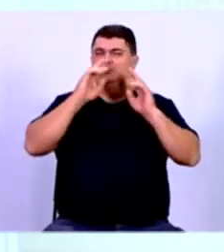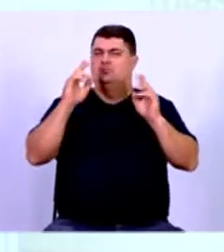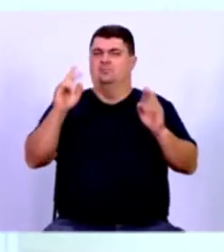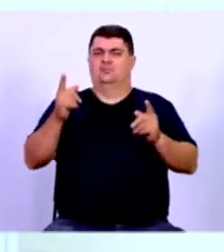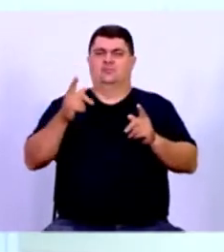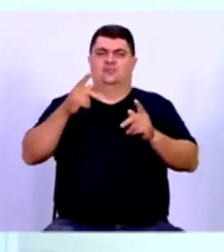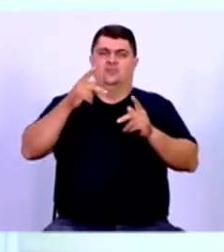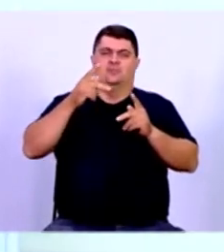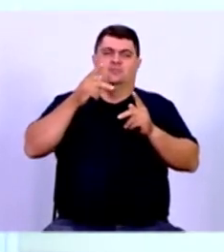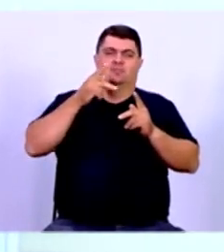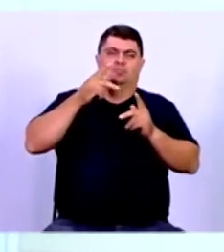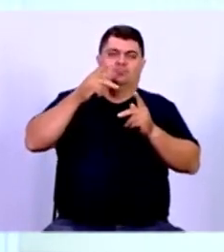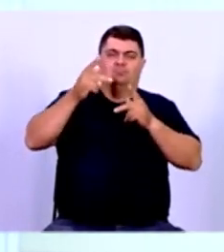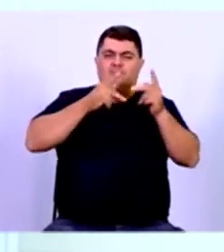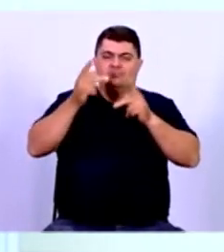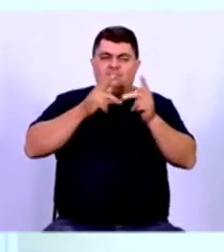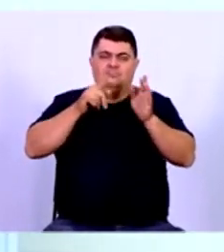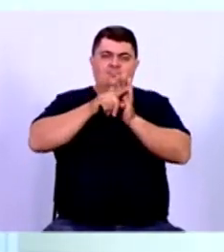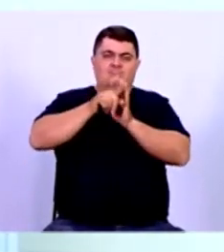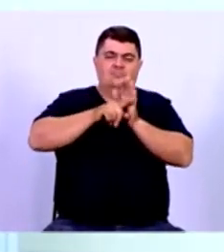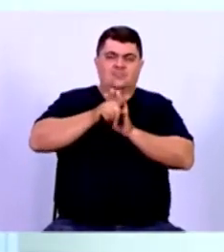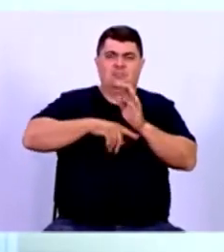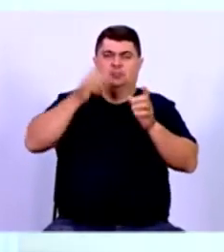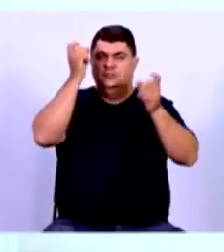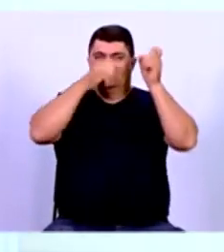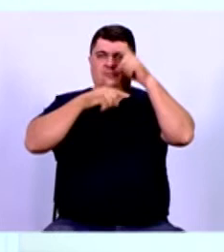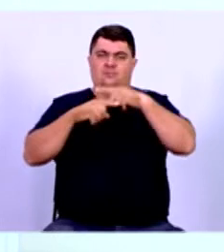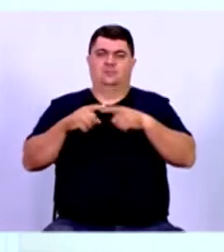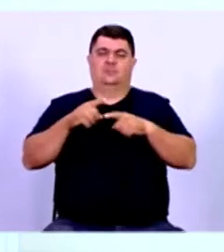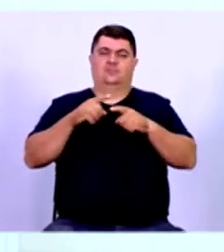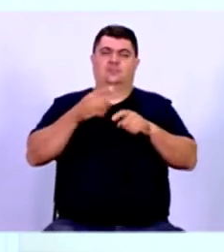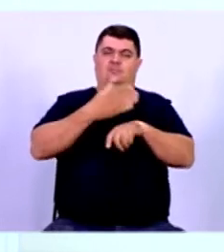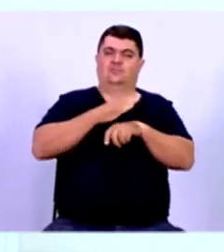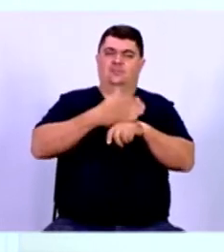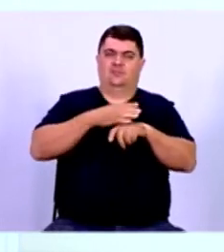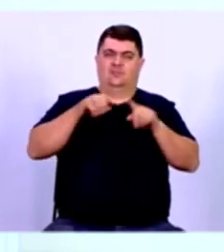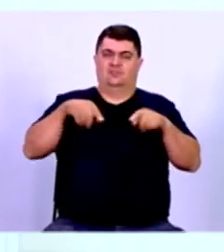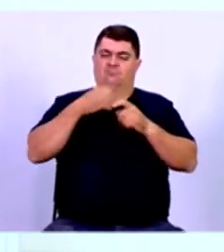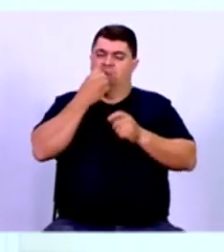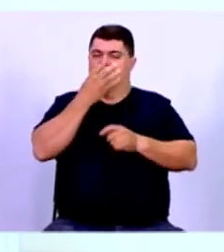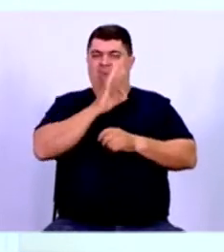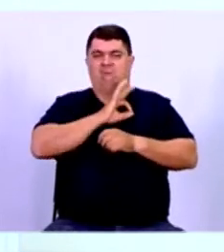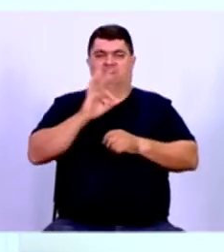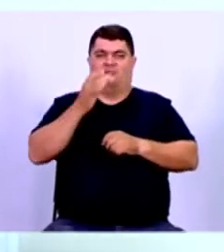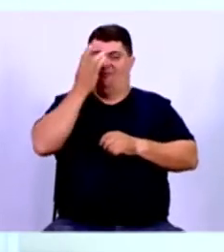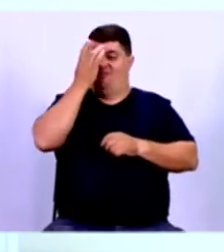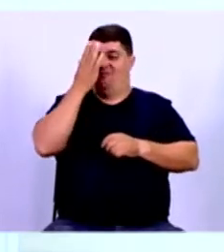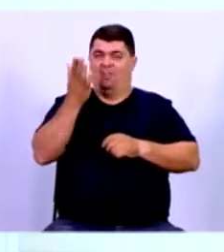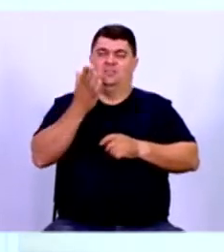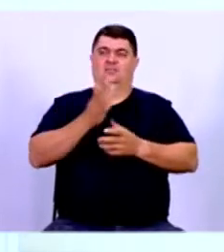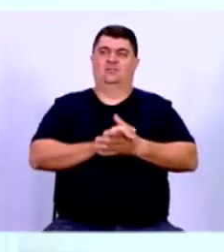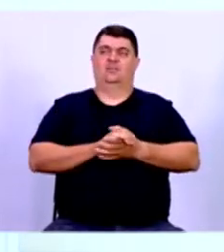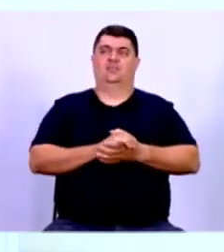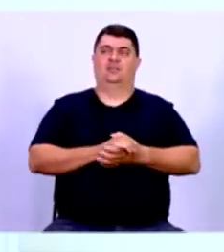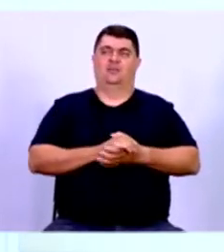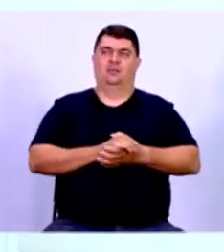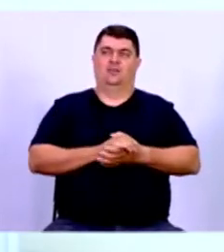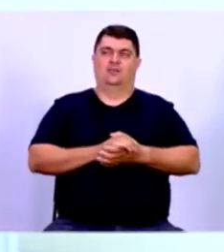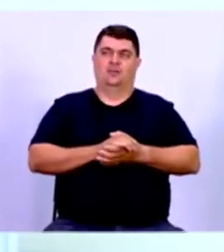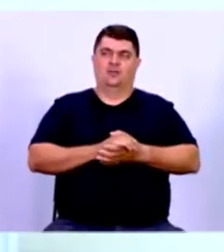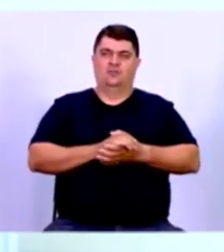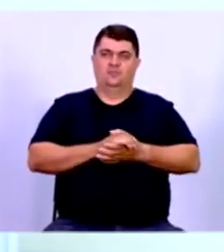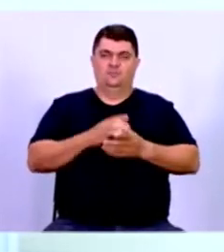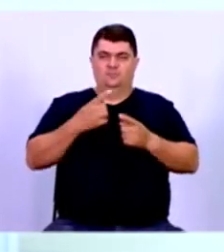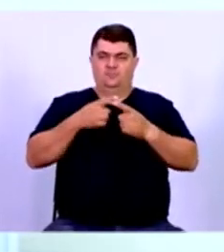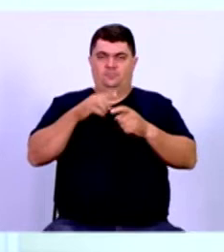projeto de pesquisa que eu estou me descabelando. A atividade de sala estava boa. É facinho, de graça essa. É porque o